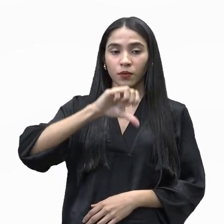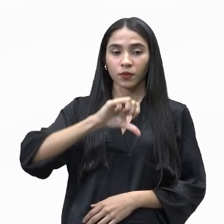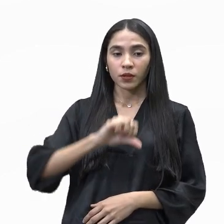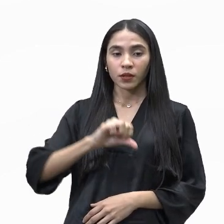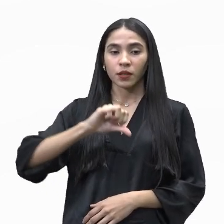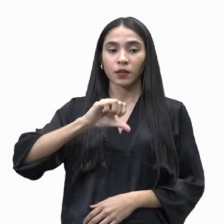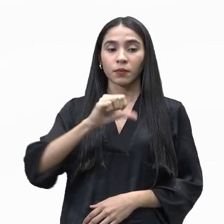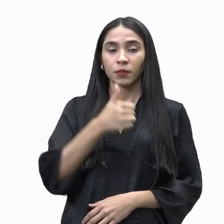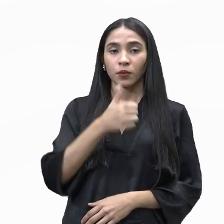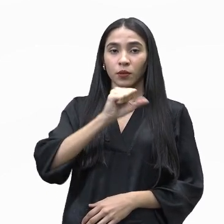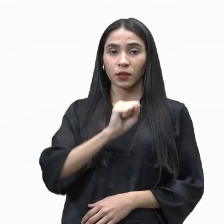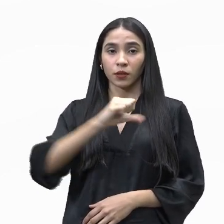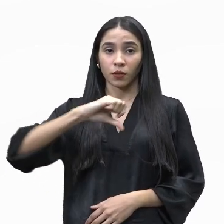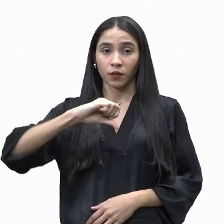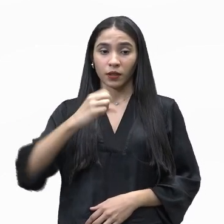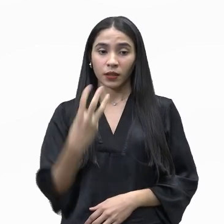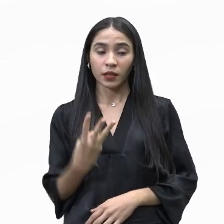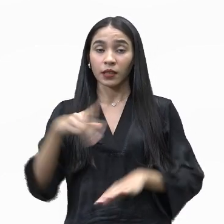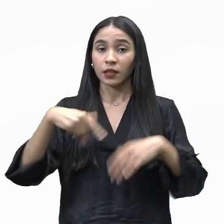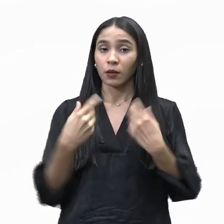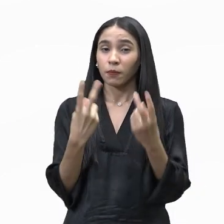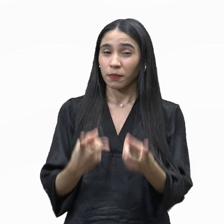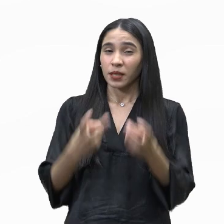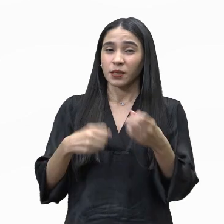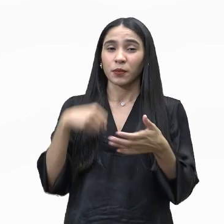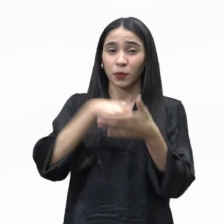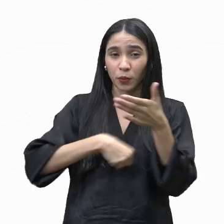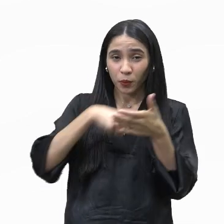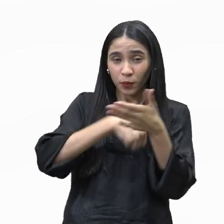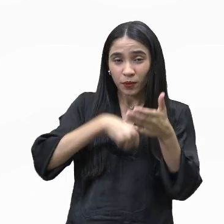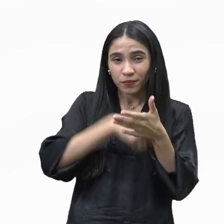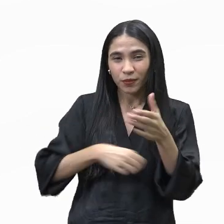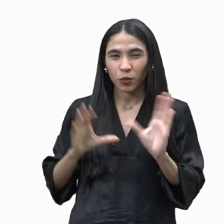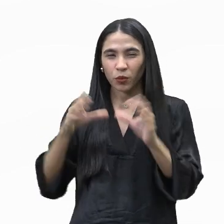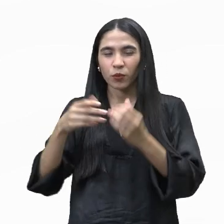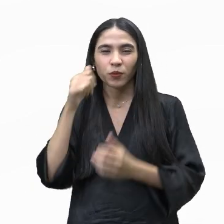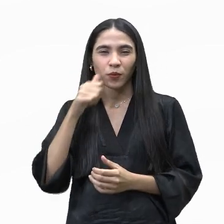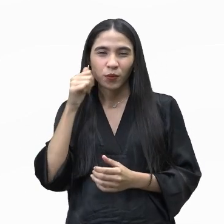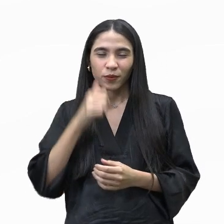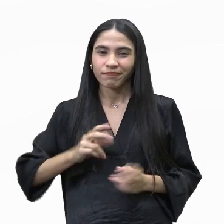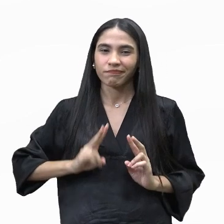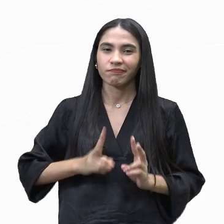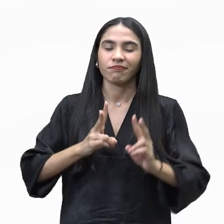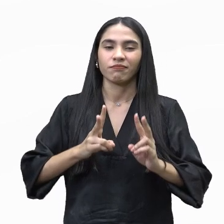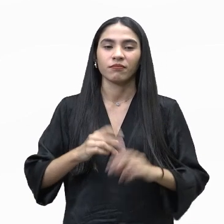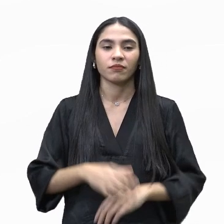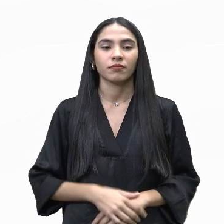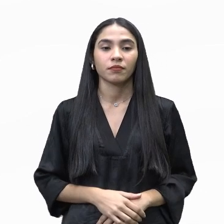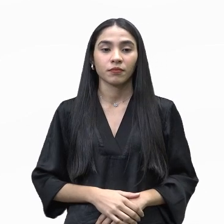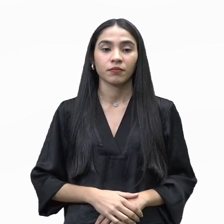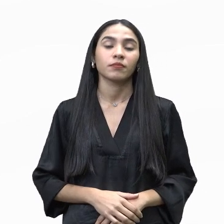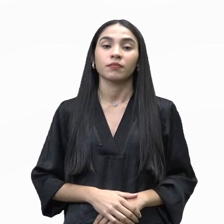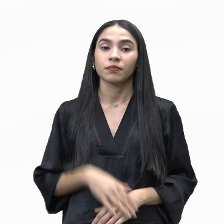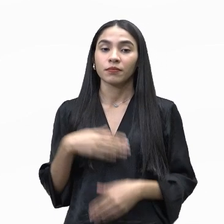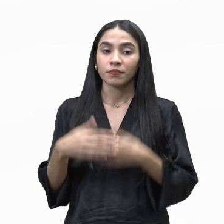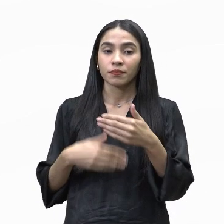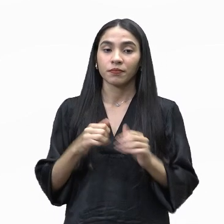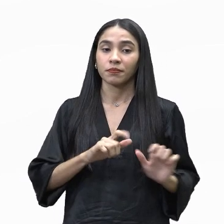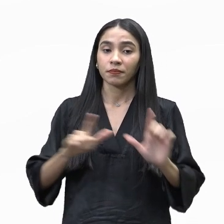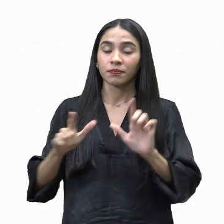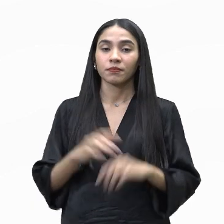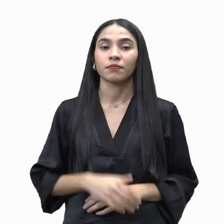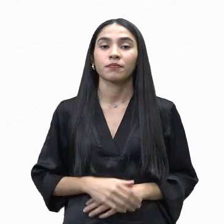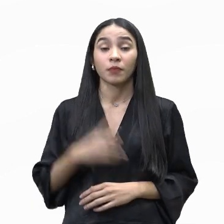1893. Então vejam que a luta das mulheres aí é constante, não é isso? Muito bem. E a gente vai então avançar